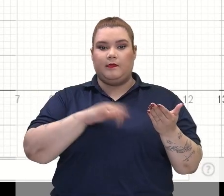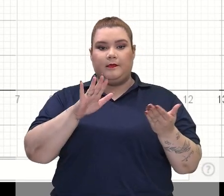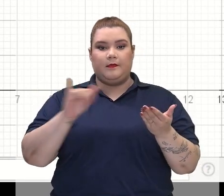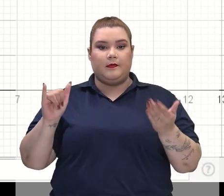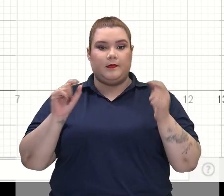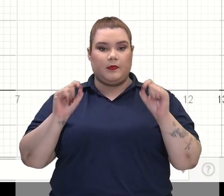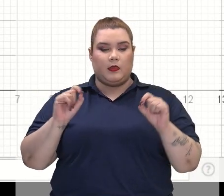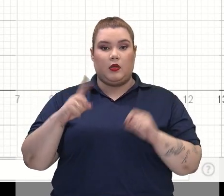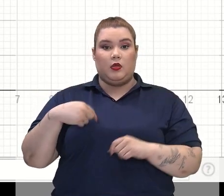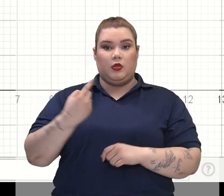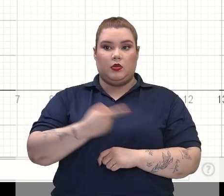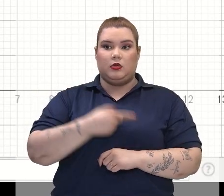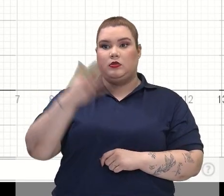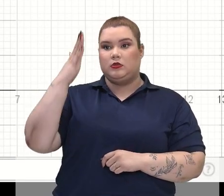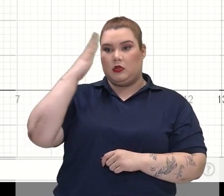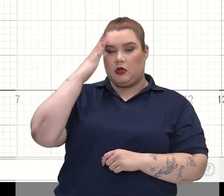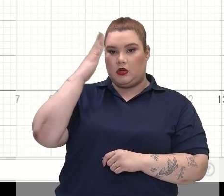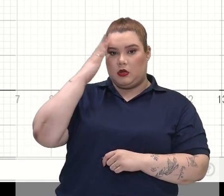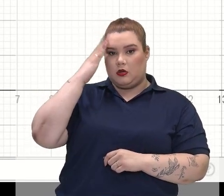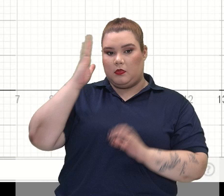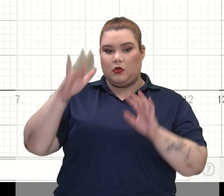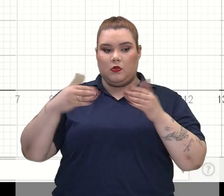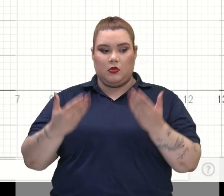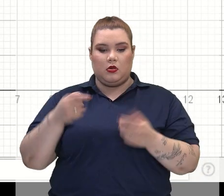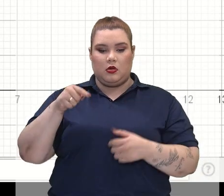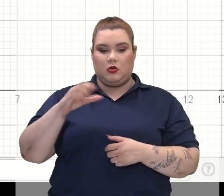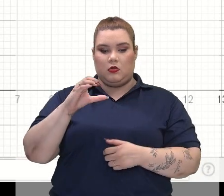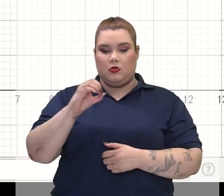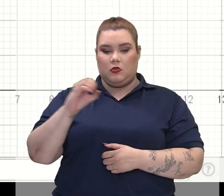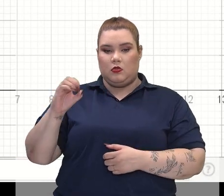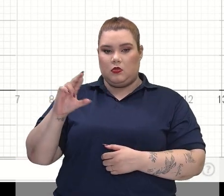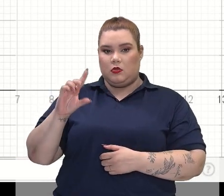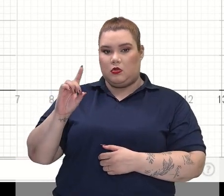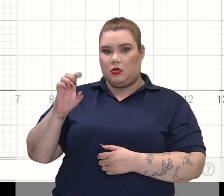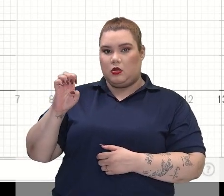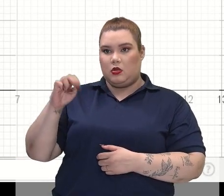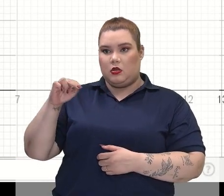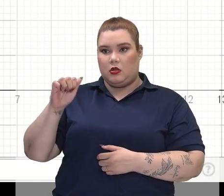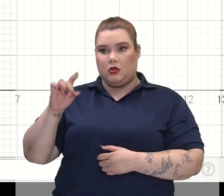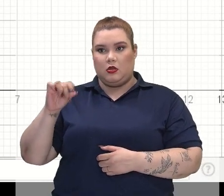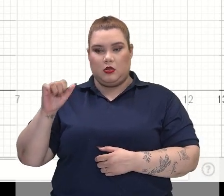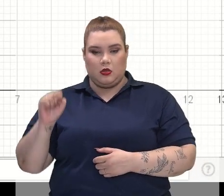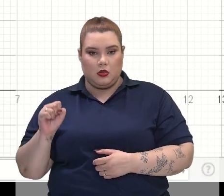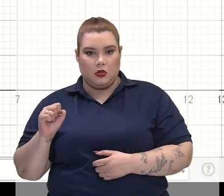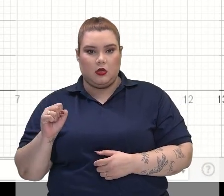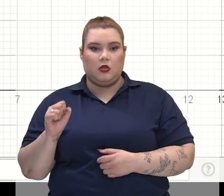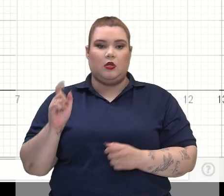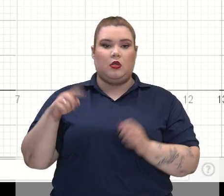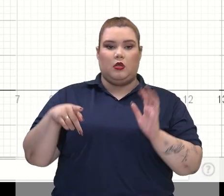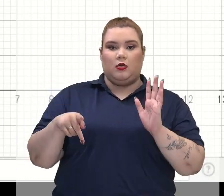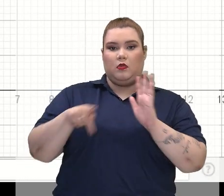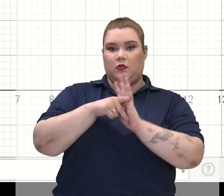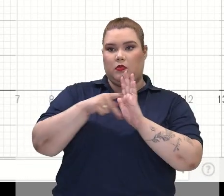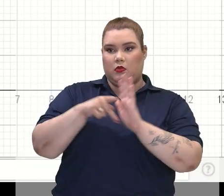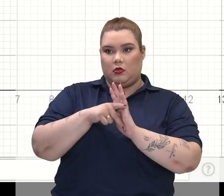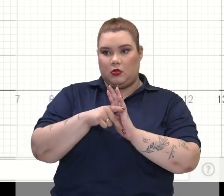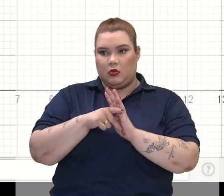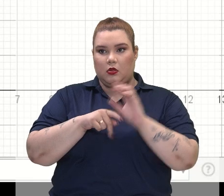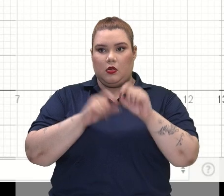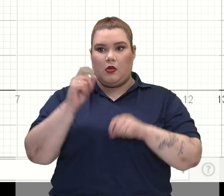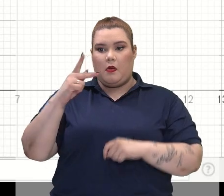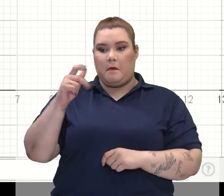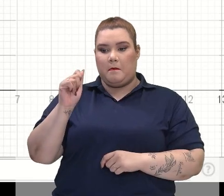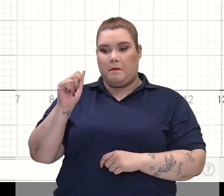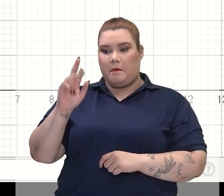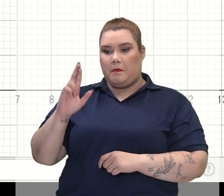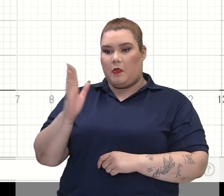Nós sabemos, né, quais são essas coordenadas. Essas coordenadas, né, são dadas, né, pelo par ordenado 3 e